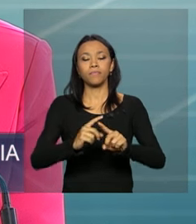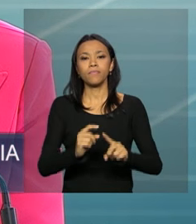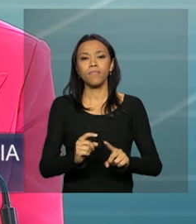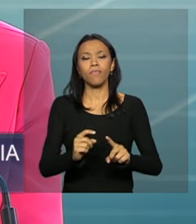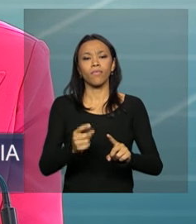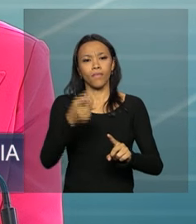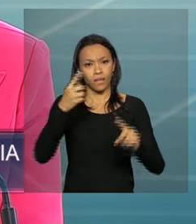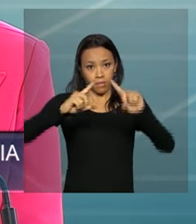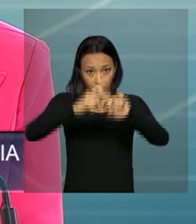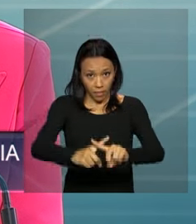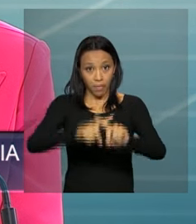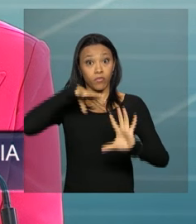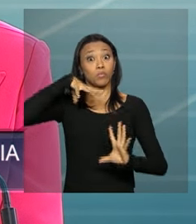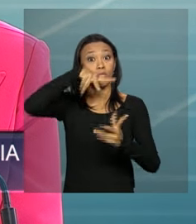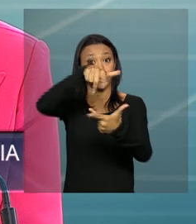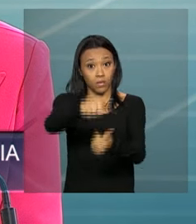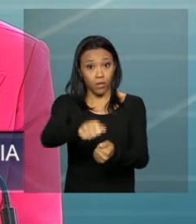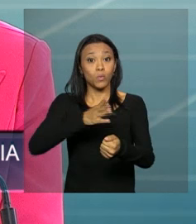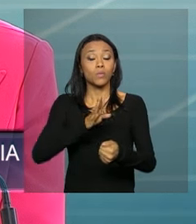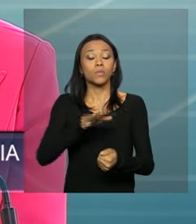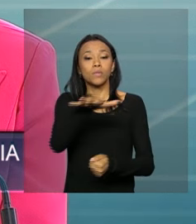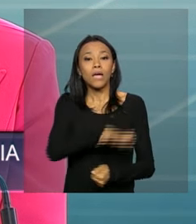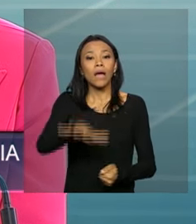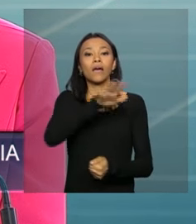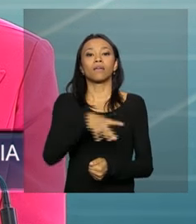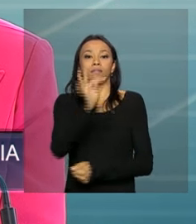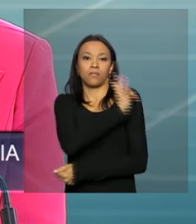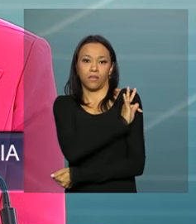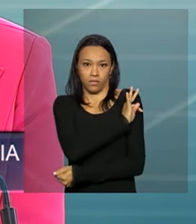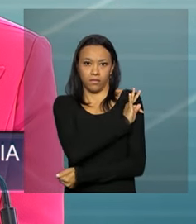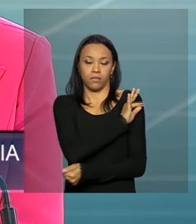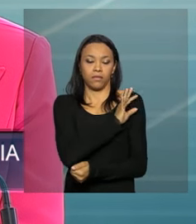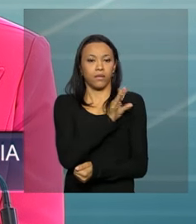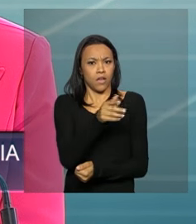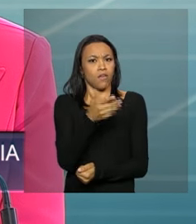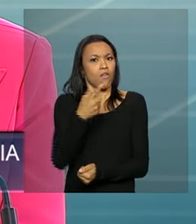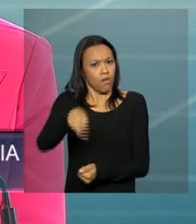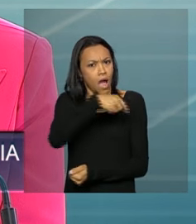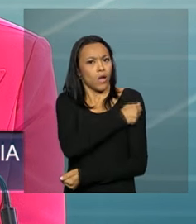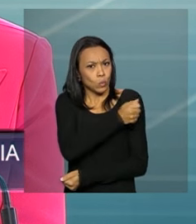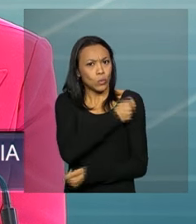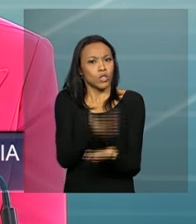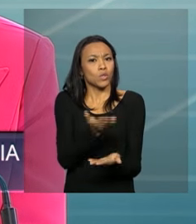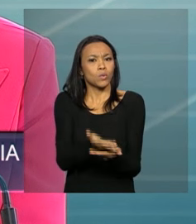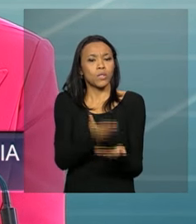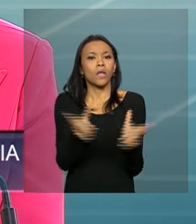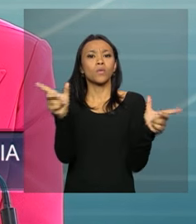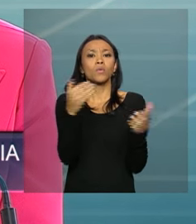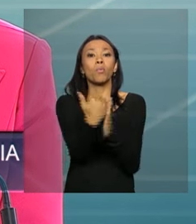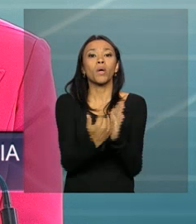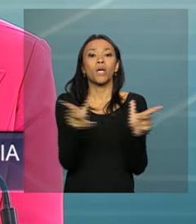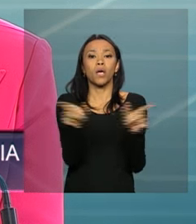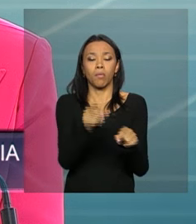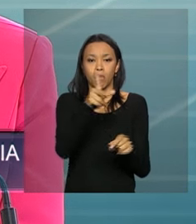das Olimpíadas Internacionais do Ensino Técnico foram estudantes do Pronatec, eu